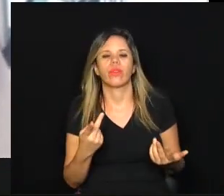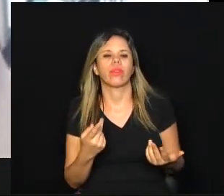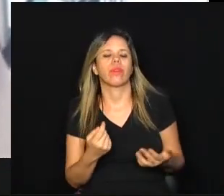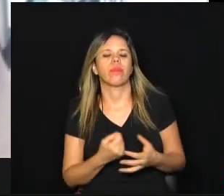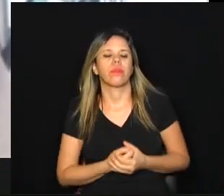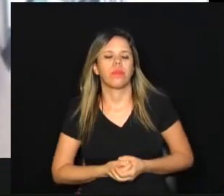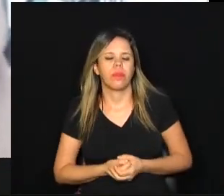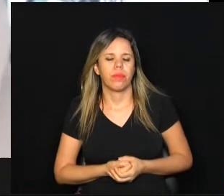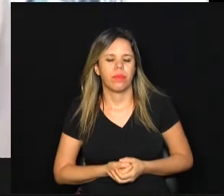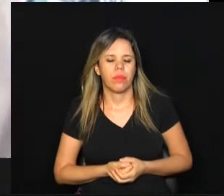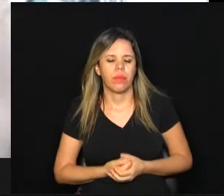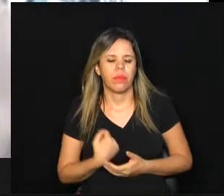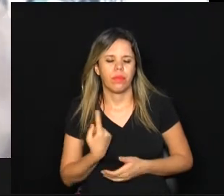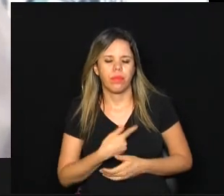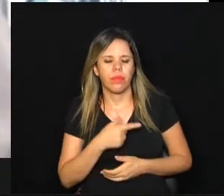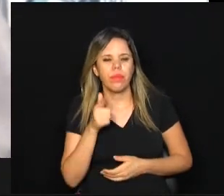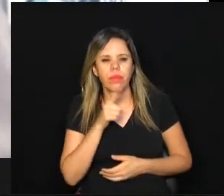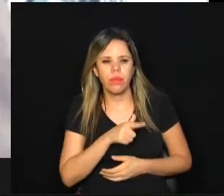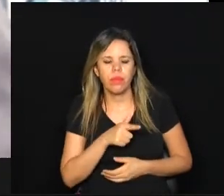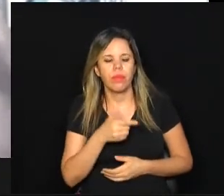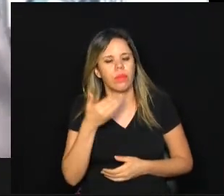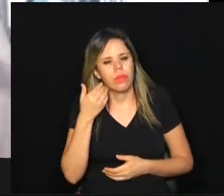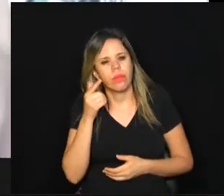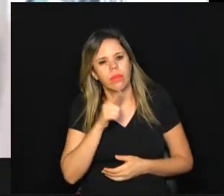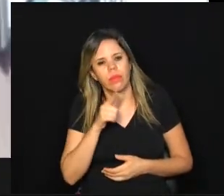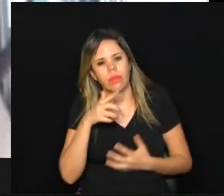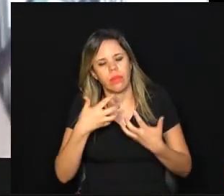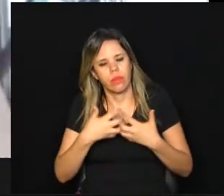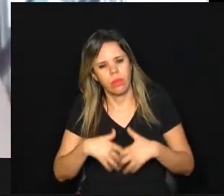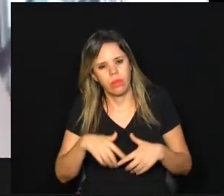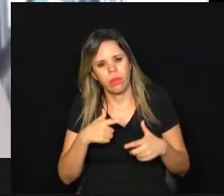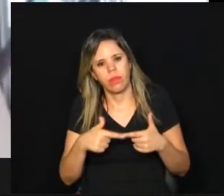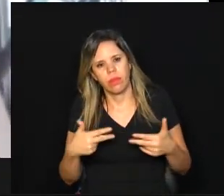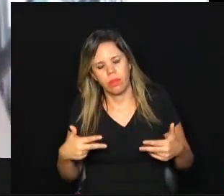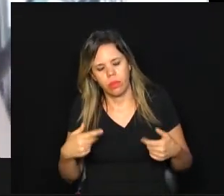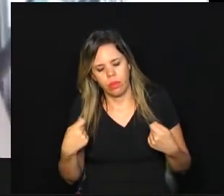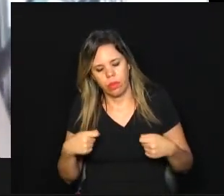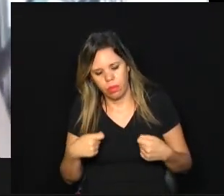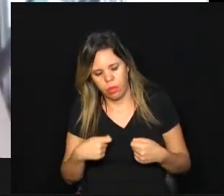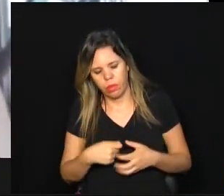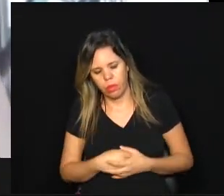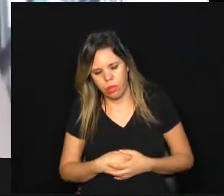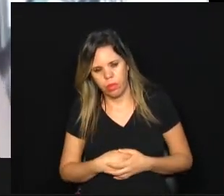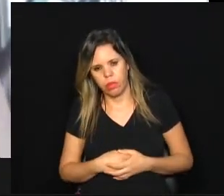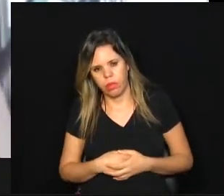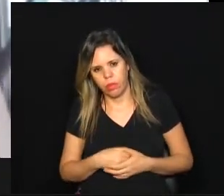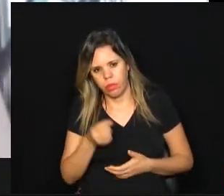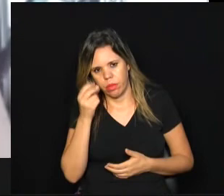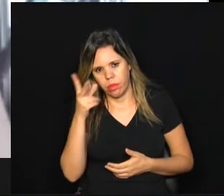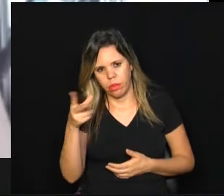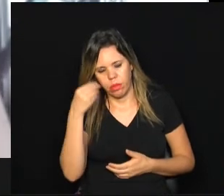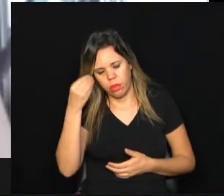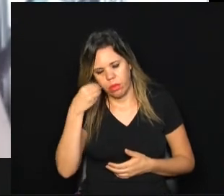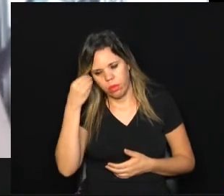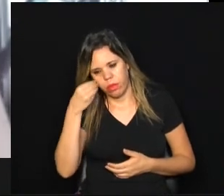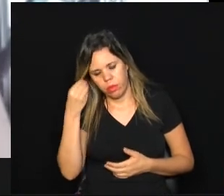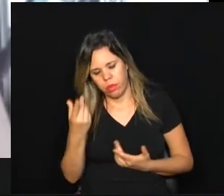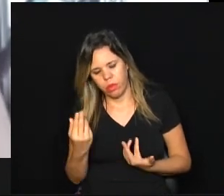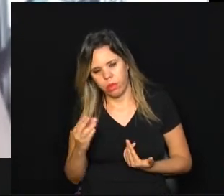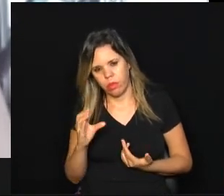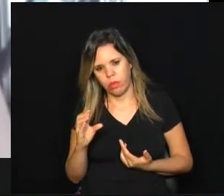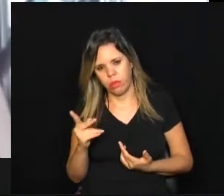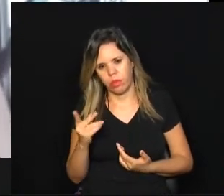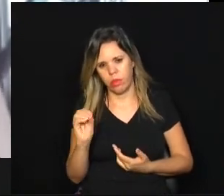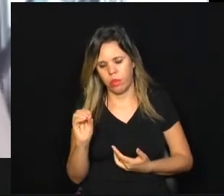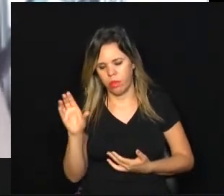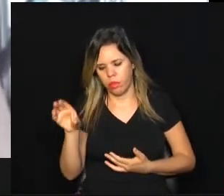vai mitigando essas questões da demanda e com a expertise aí de técnicos como o Francisco, a gente